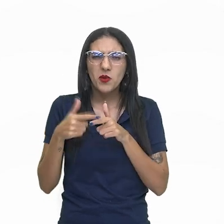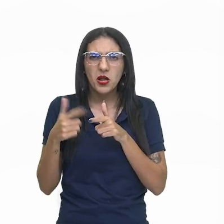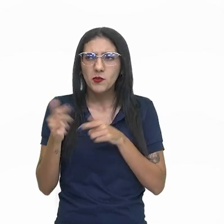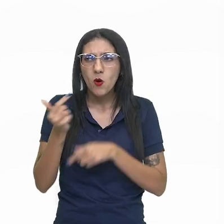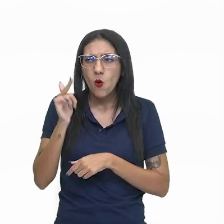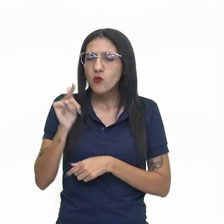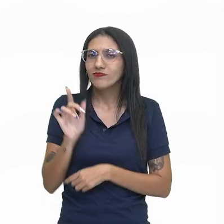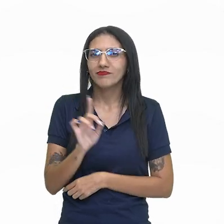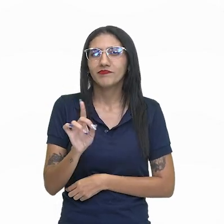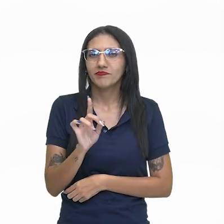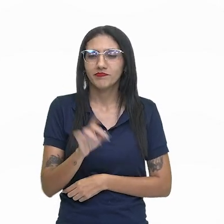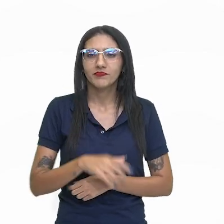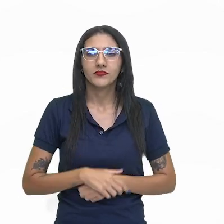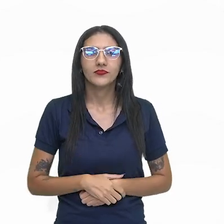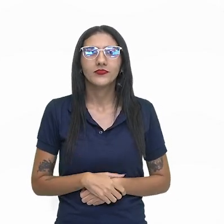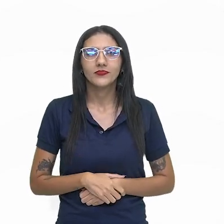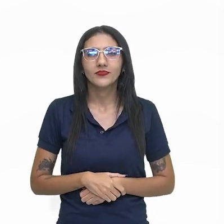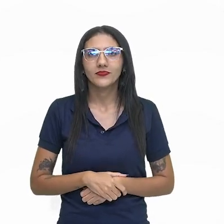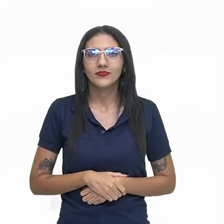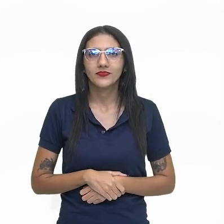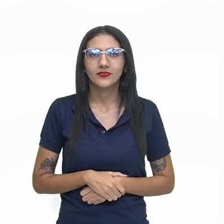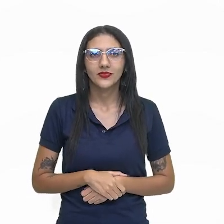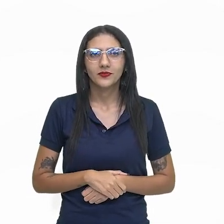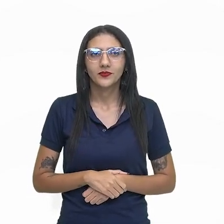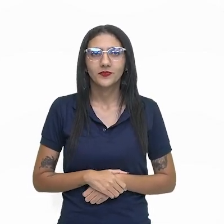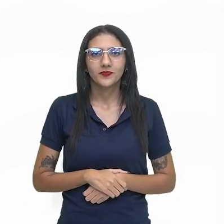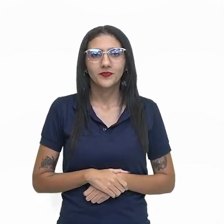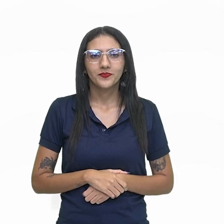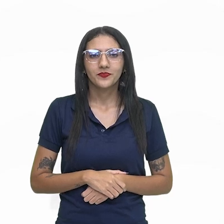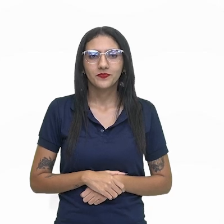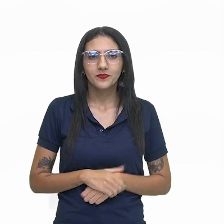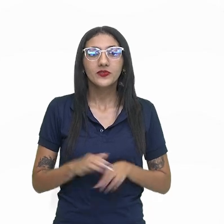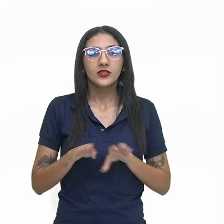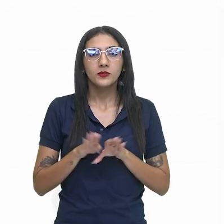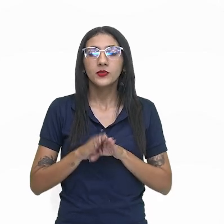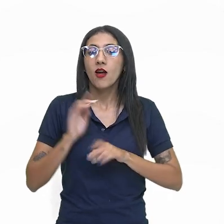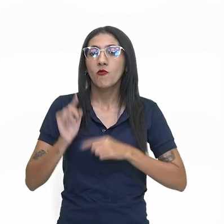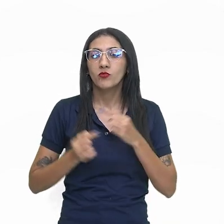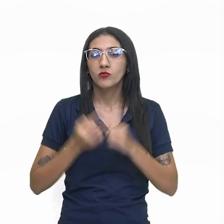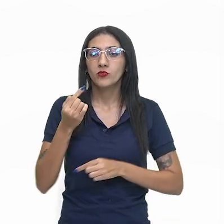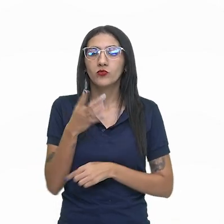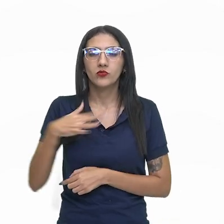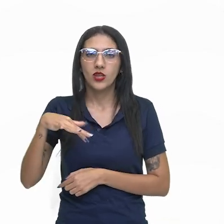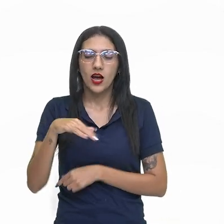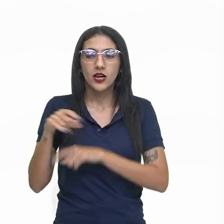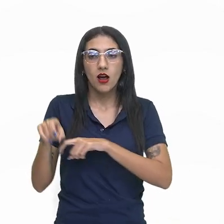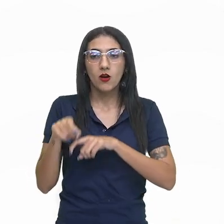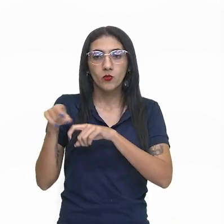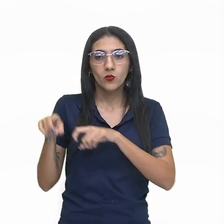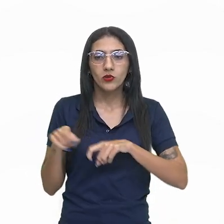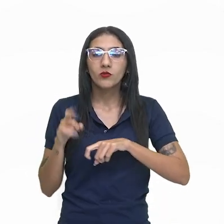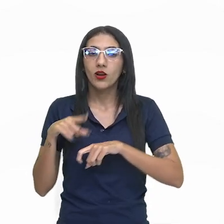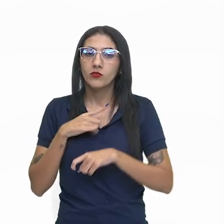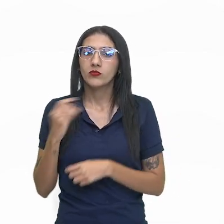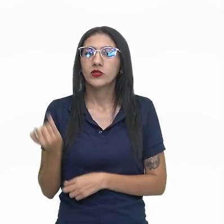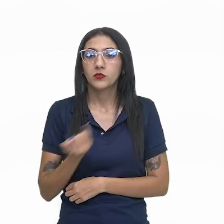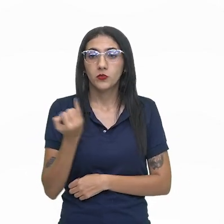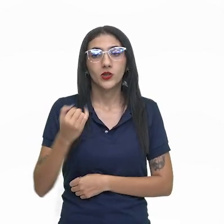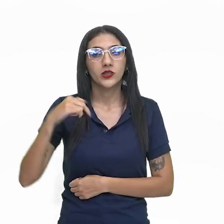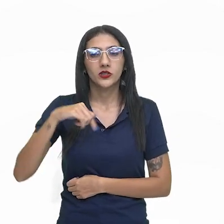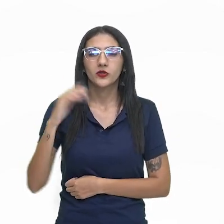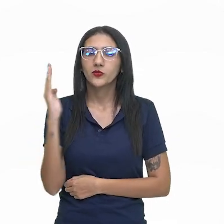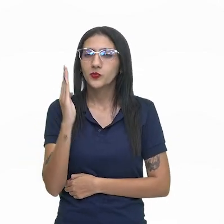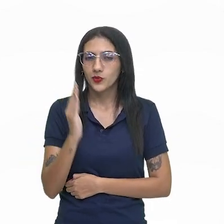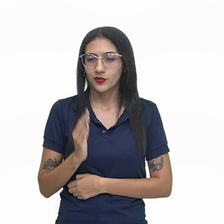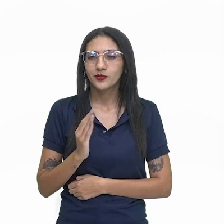dos outros países, né? A expansão da modernização agrícola é um assunto que já é importante historicamente para o território brasileiro,